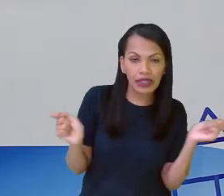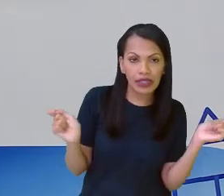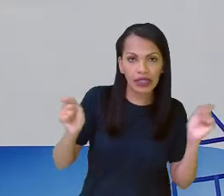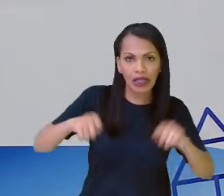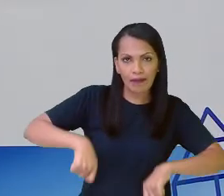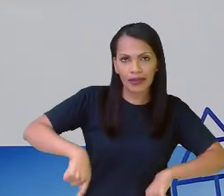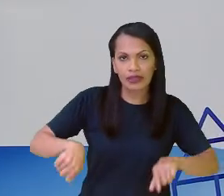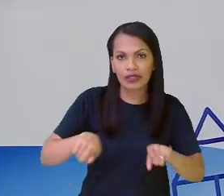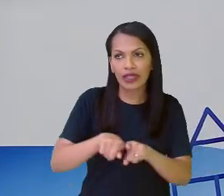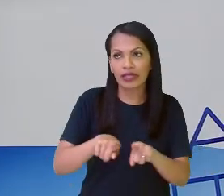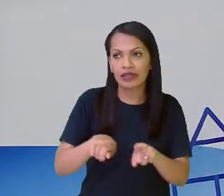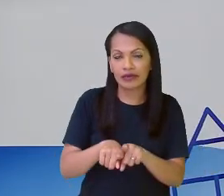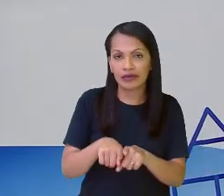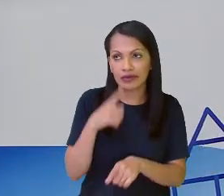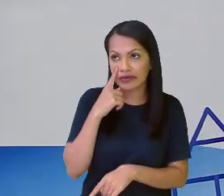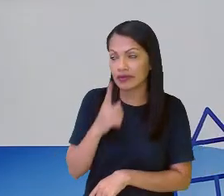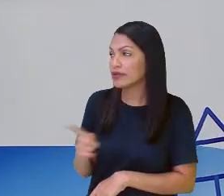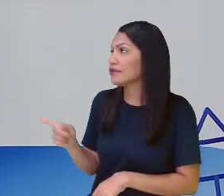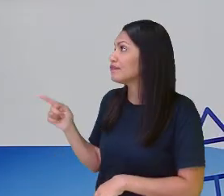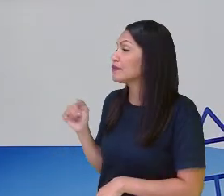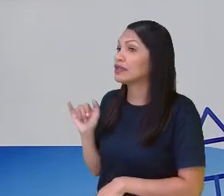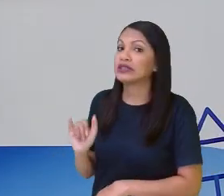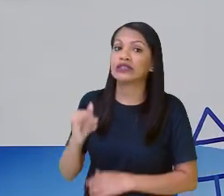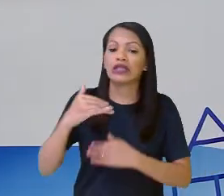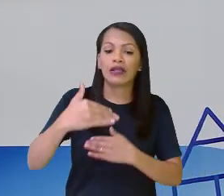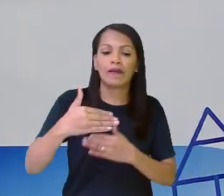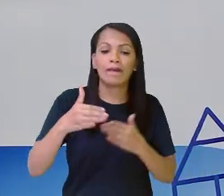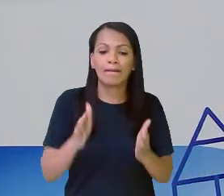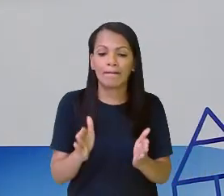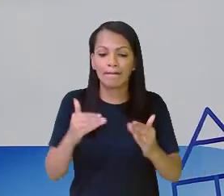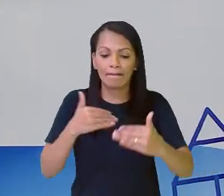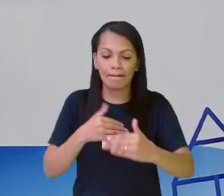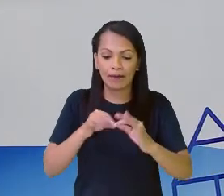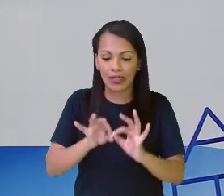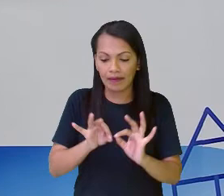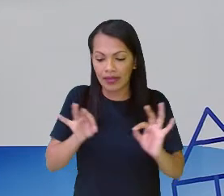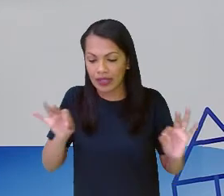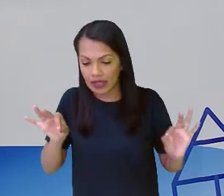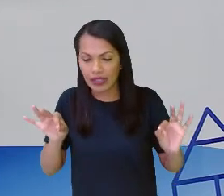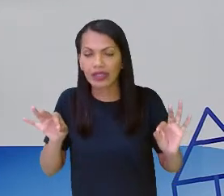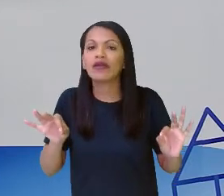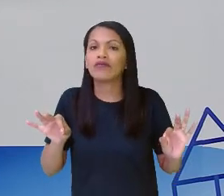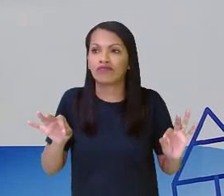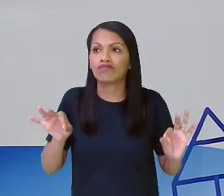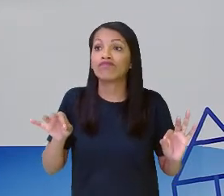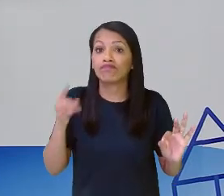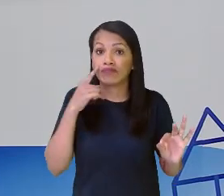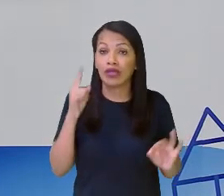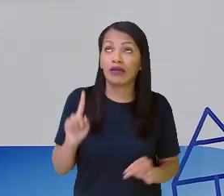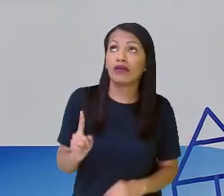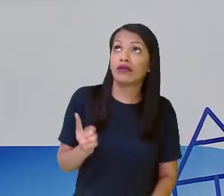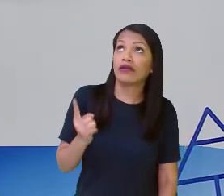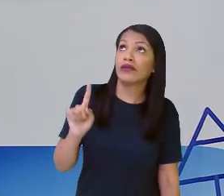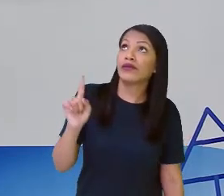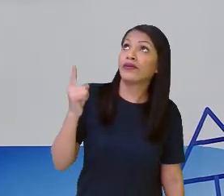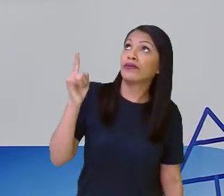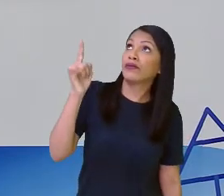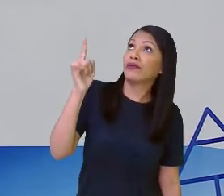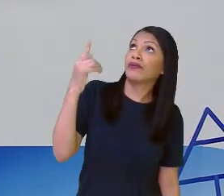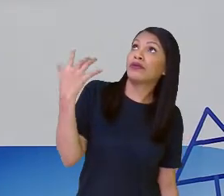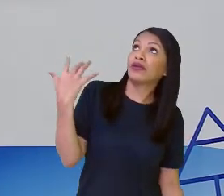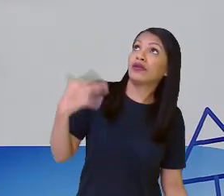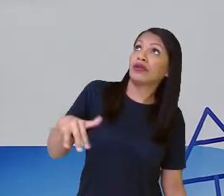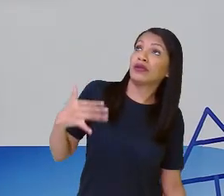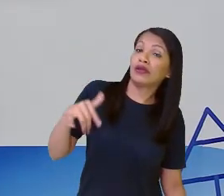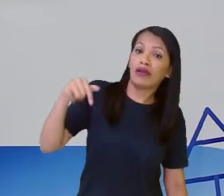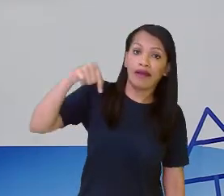capacidade também. Lógico que se a gente fosse medir uma caixa de água enorme como essa, que essas maiores